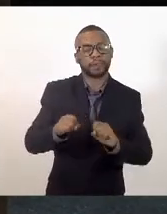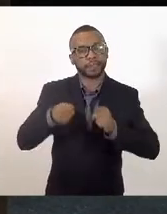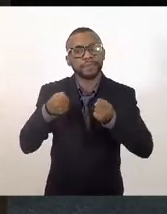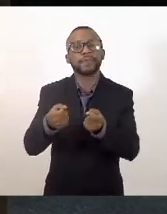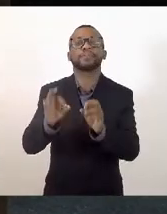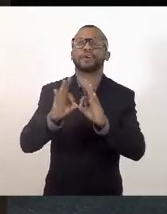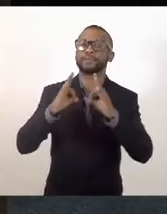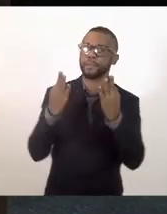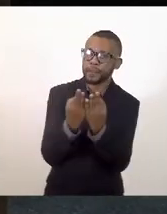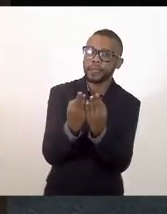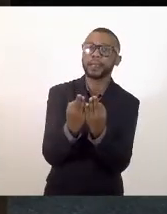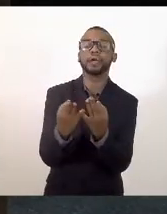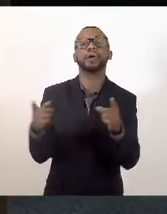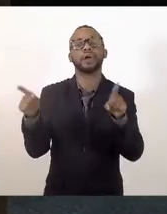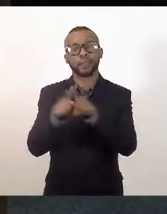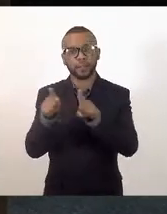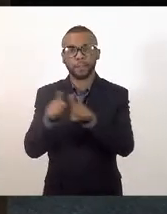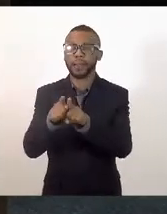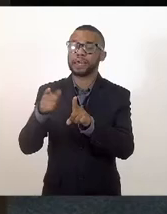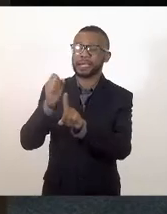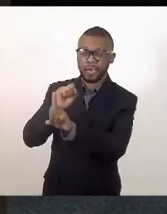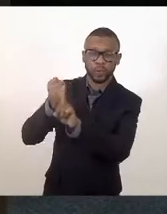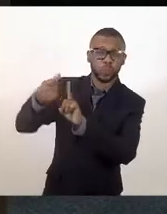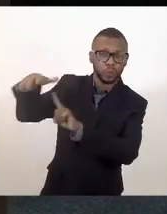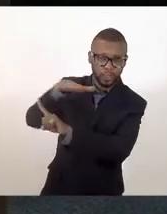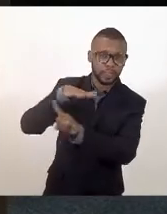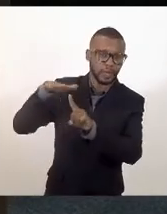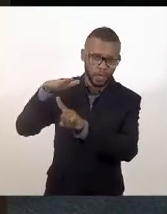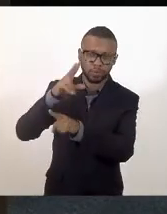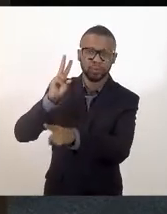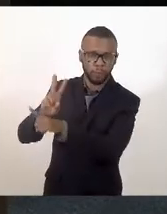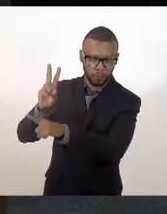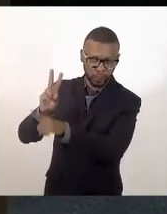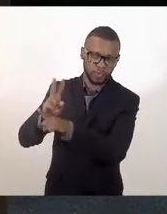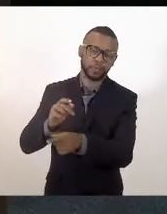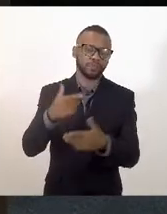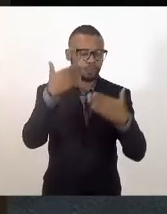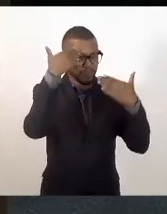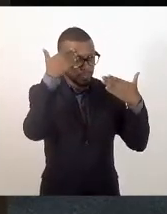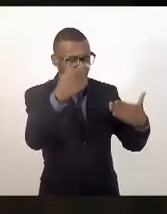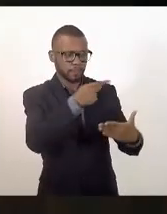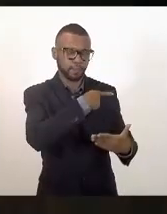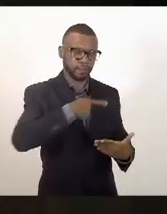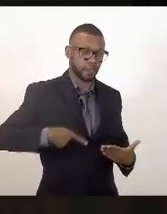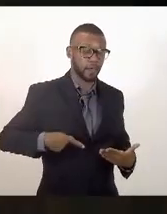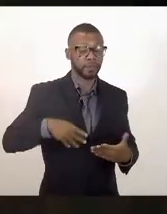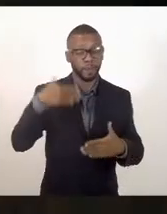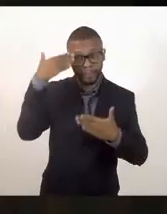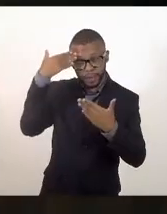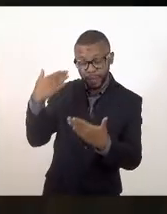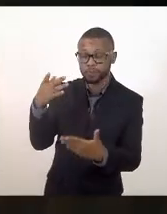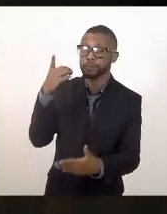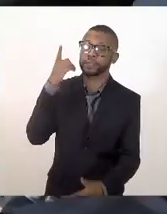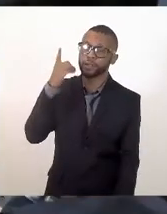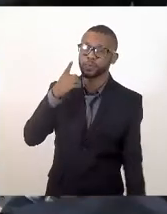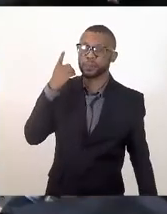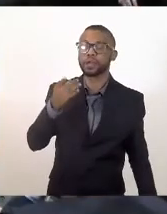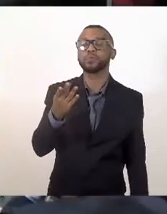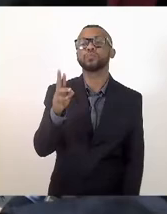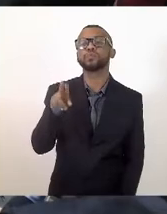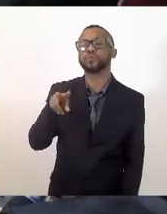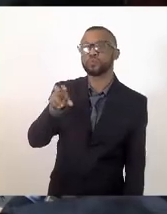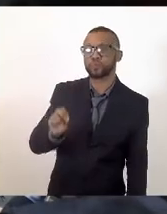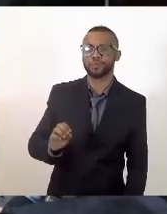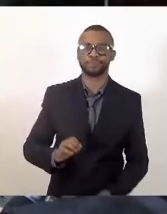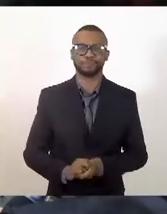consequência, defender a sociedade. Obrigada, presidente. Obrigada, deputado Bruno Dauari. Deputado Bruno Dauari, por favor. Senhor presidente,